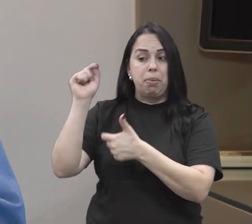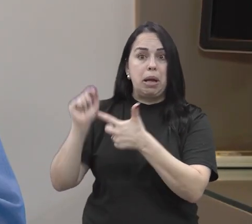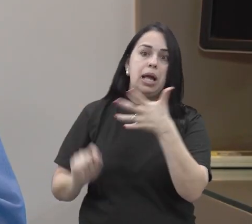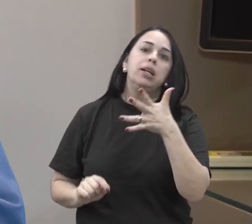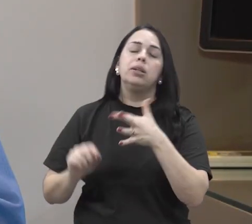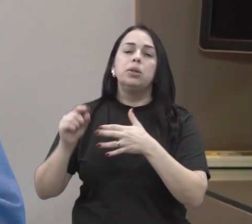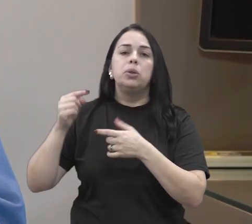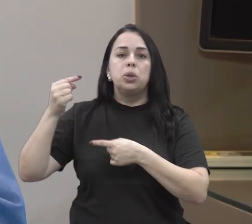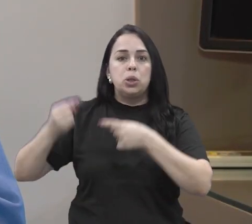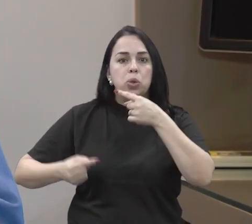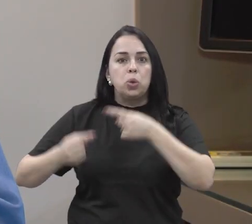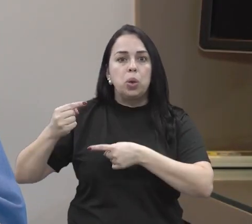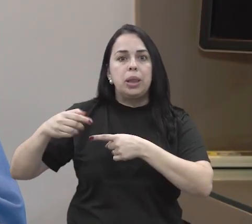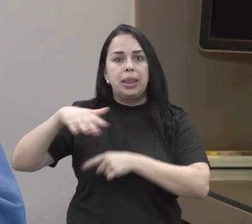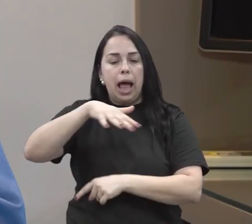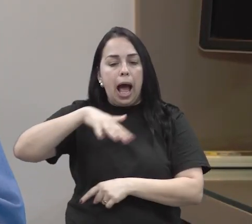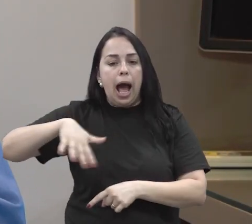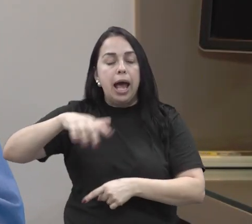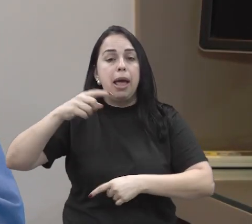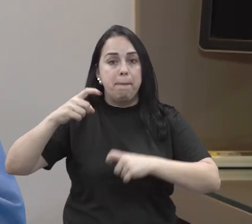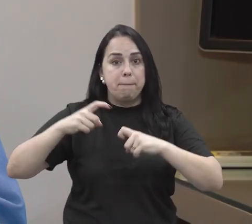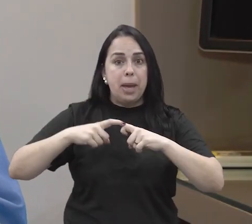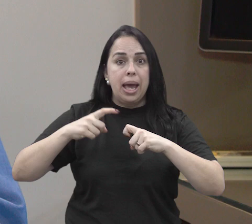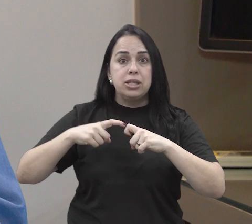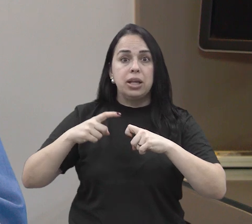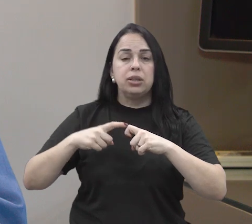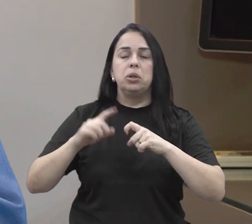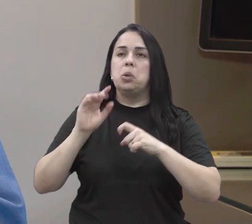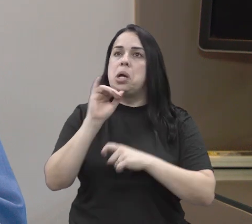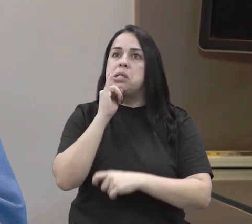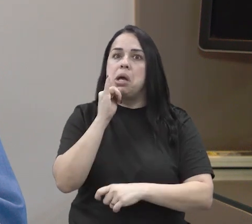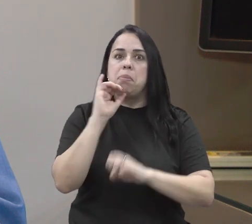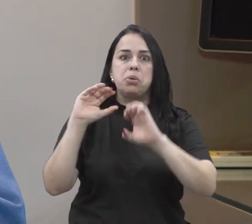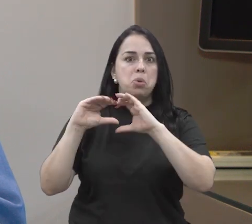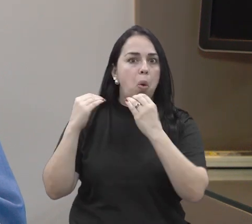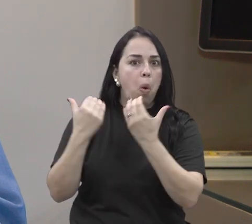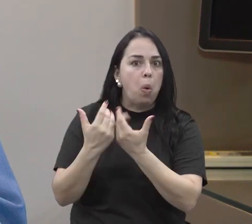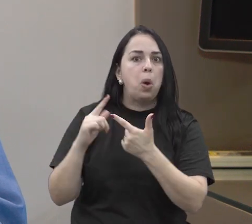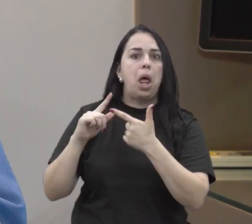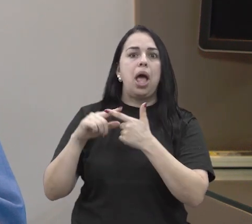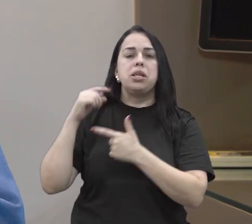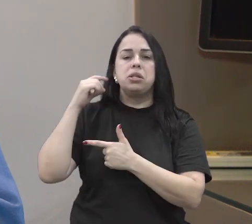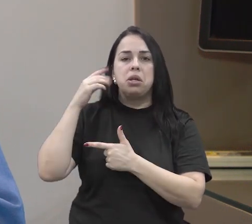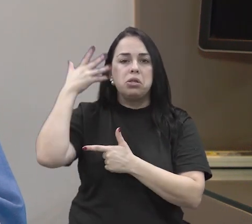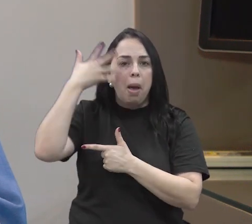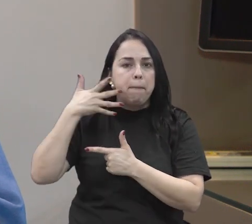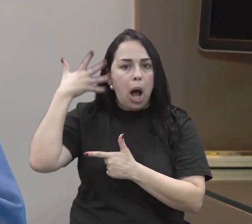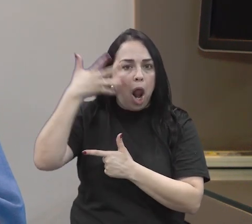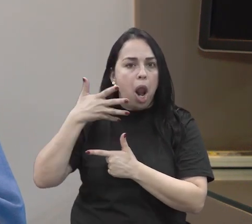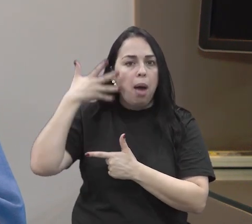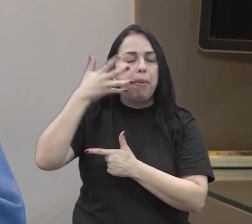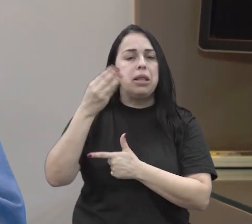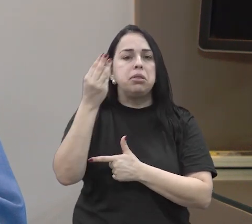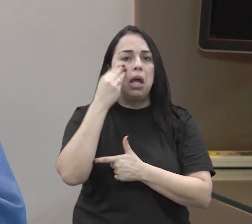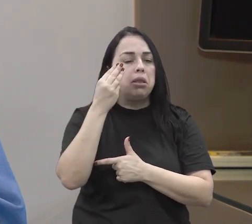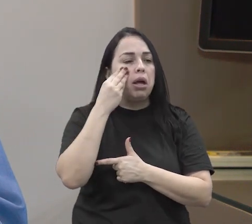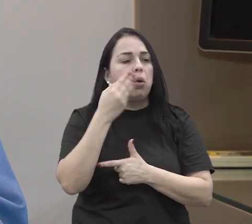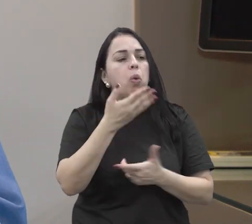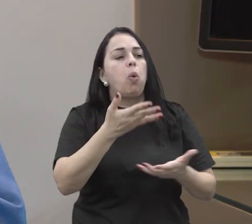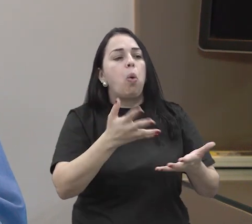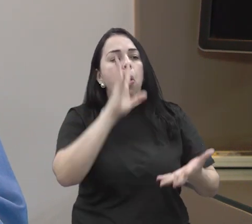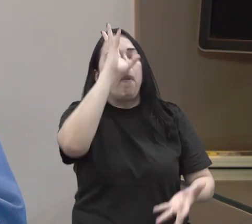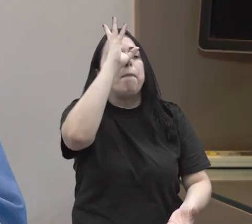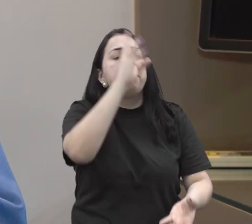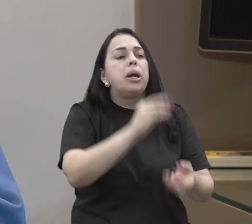inúmeros debates, né, no meio médico, na forma de congressos, de seminários, né, de discussões, para